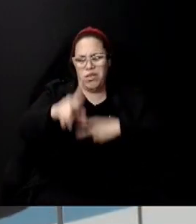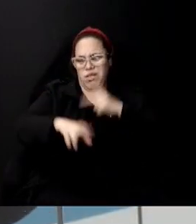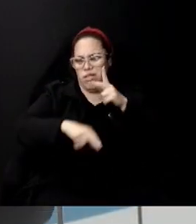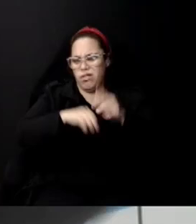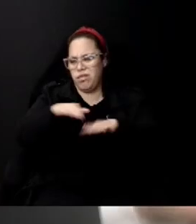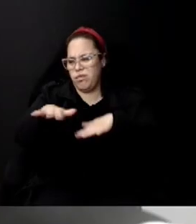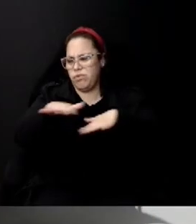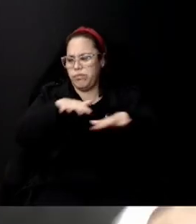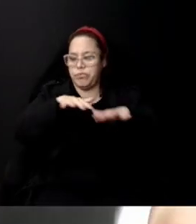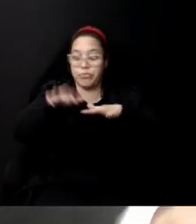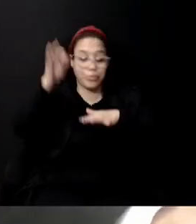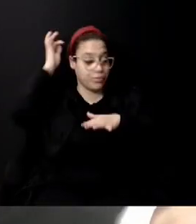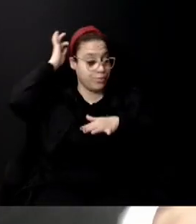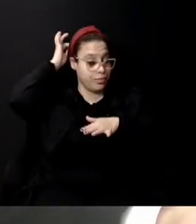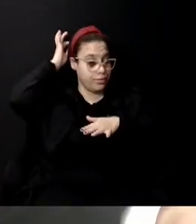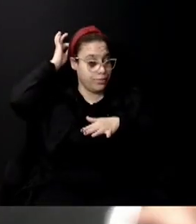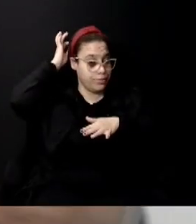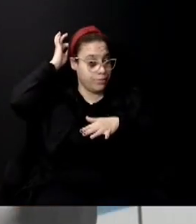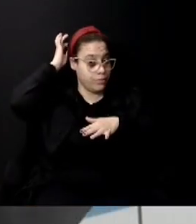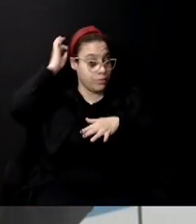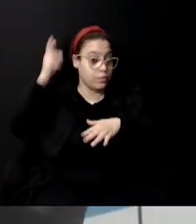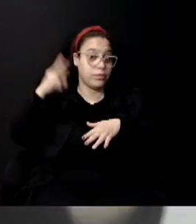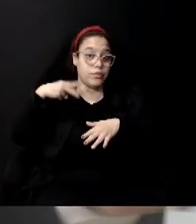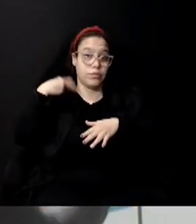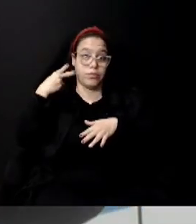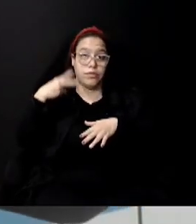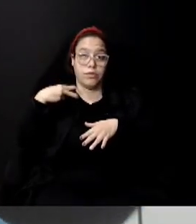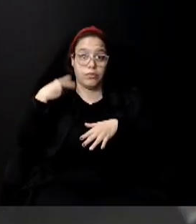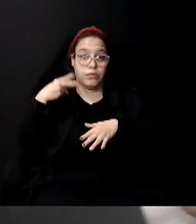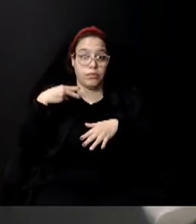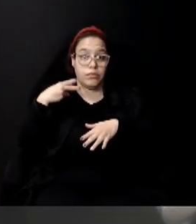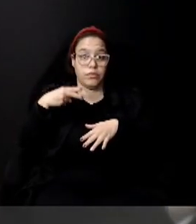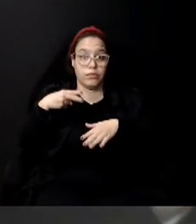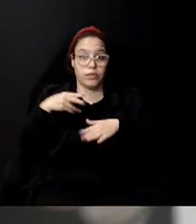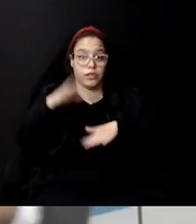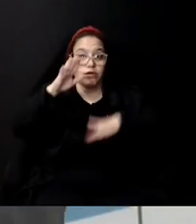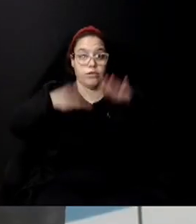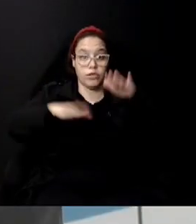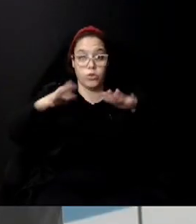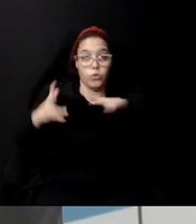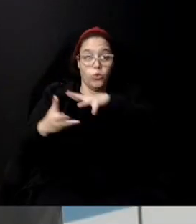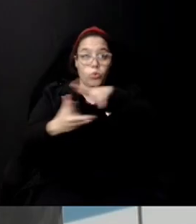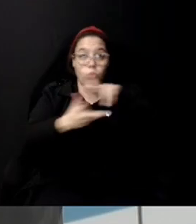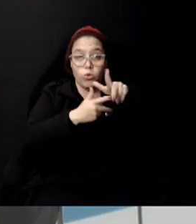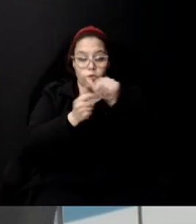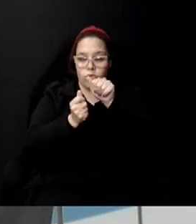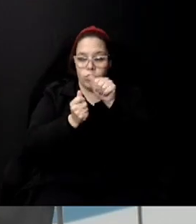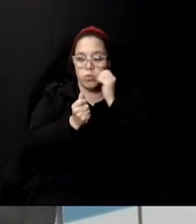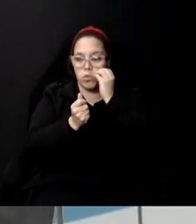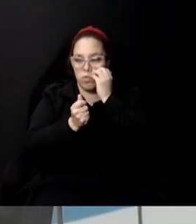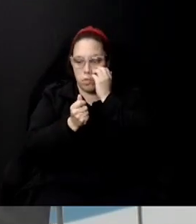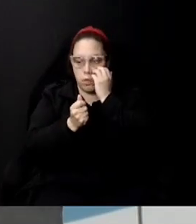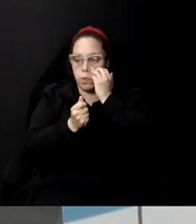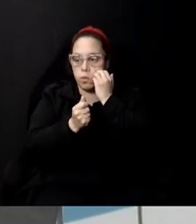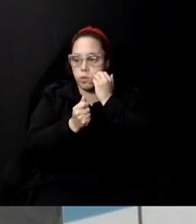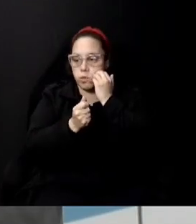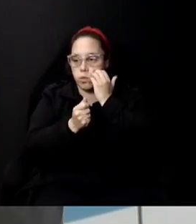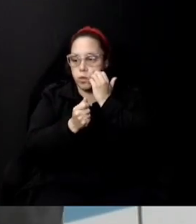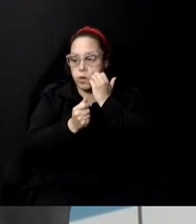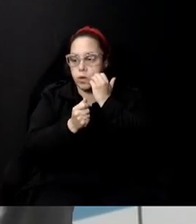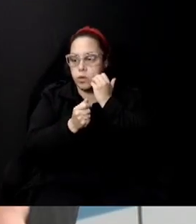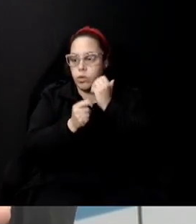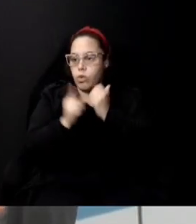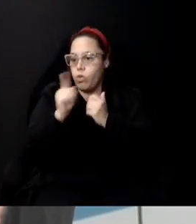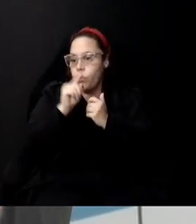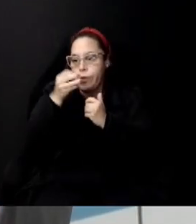de várias tendências políticas múltiplas no mundo. Então, não é correto a